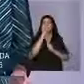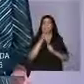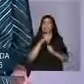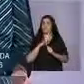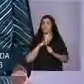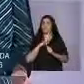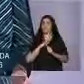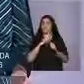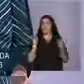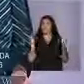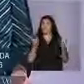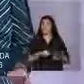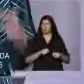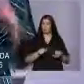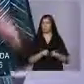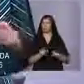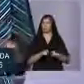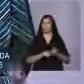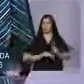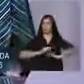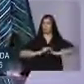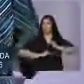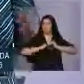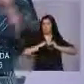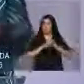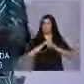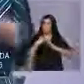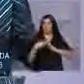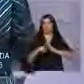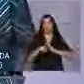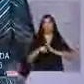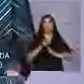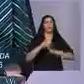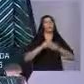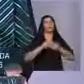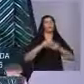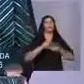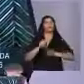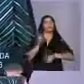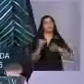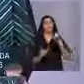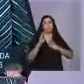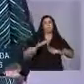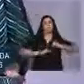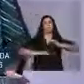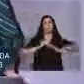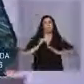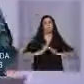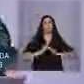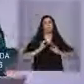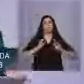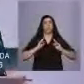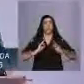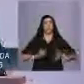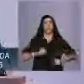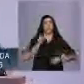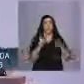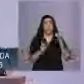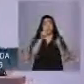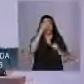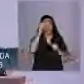a imensa capacidade de desenvolvimento que em qualquer atividade humana tem um